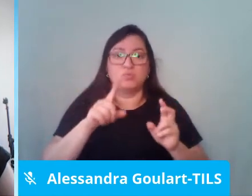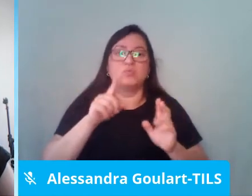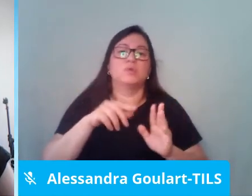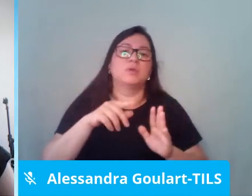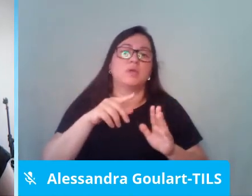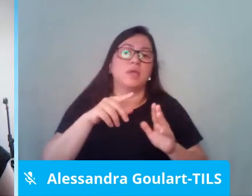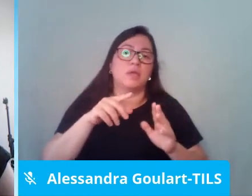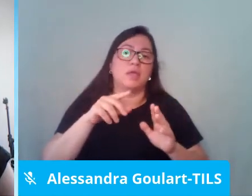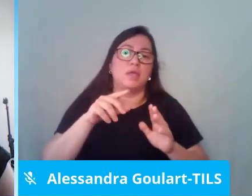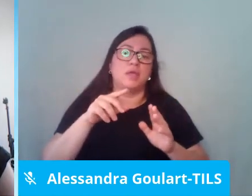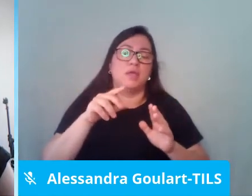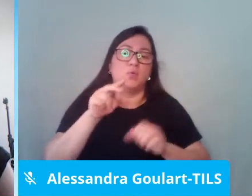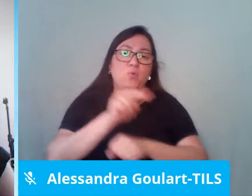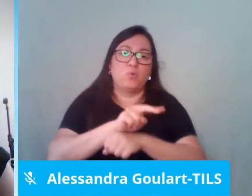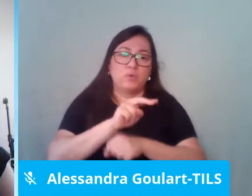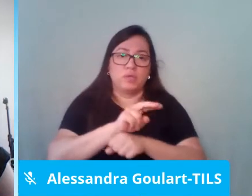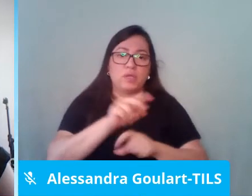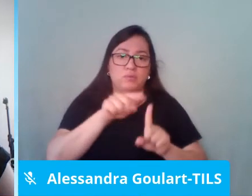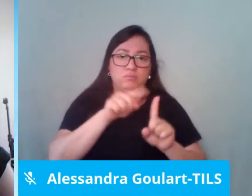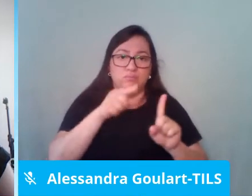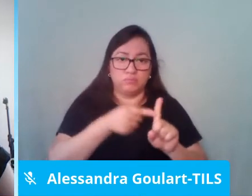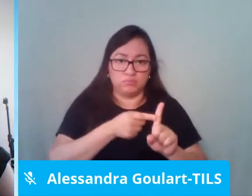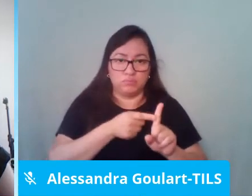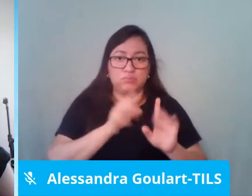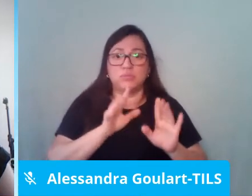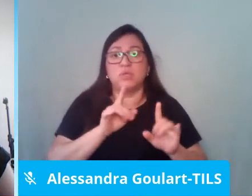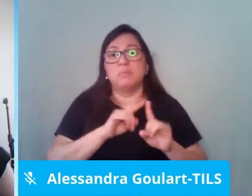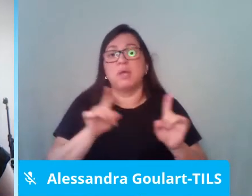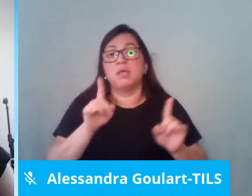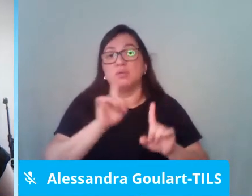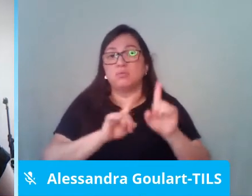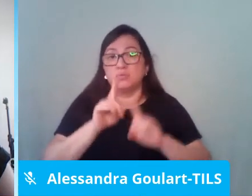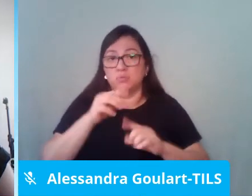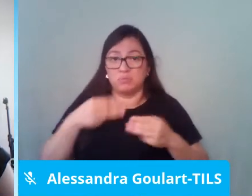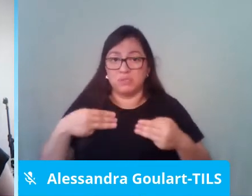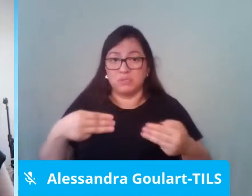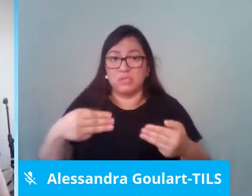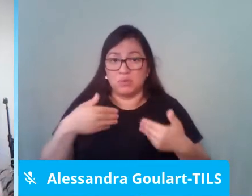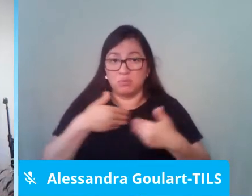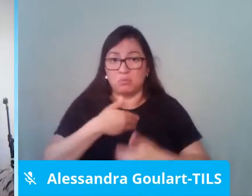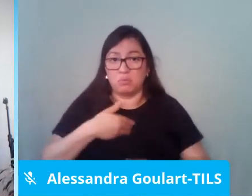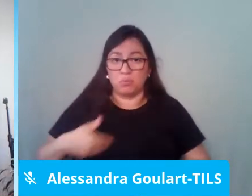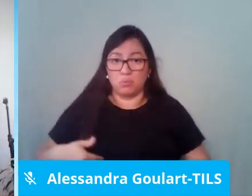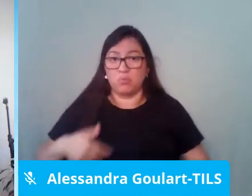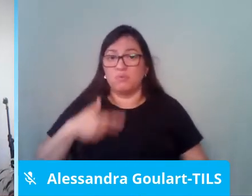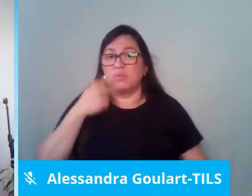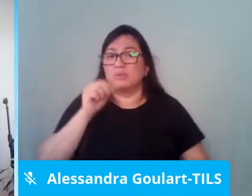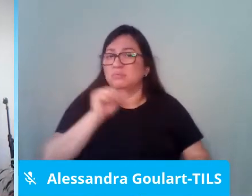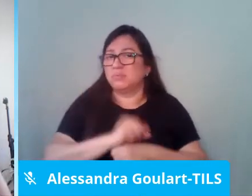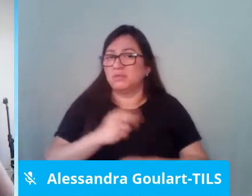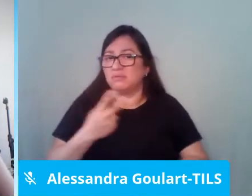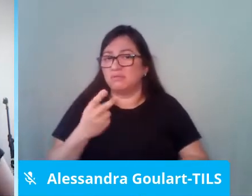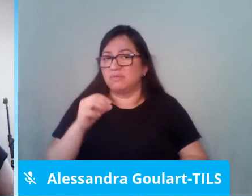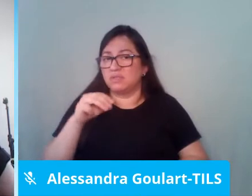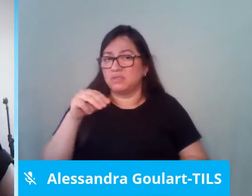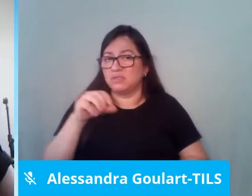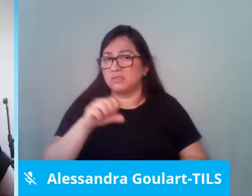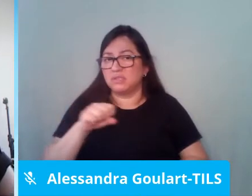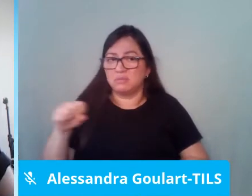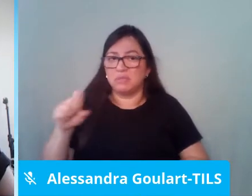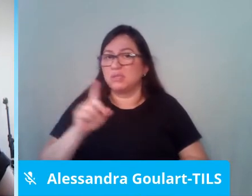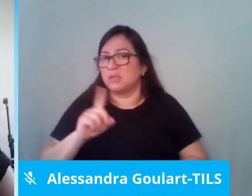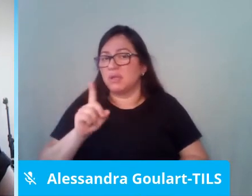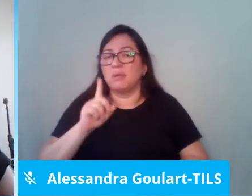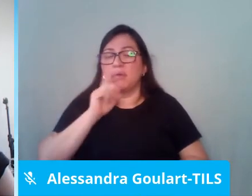Ministério não está dizendo que deve iniciar com 20 semanas. O que ele diz é que, para pagamento, ele vai